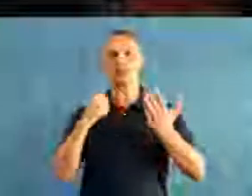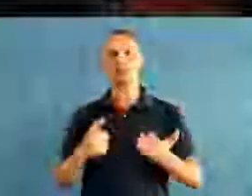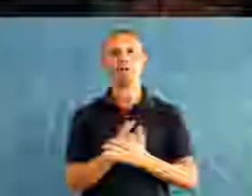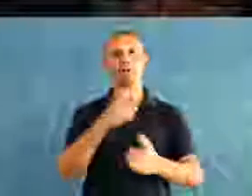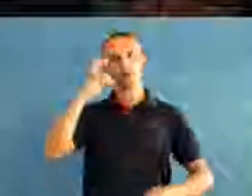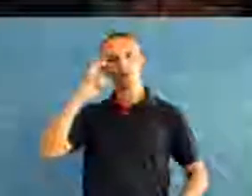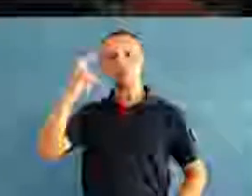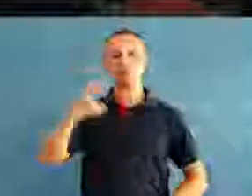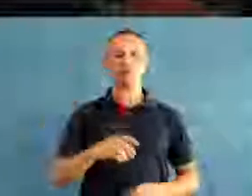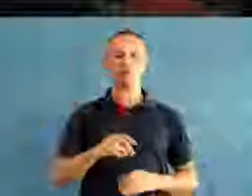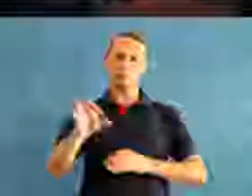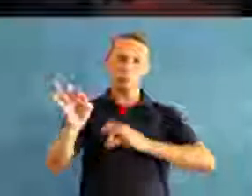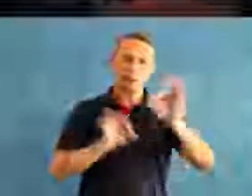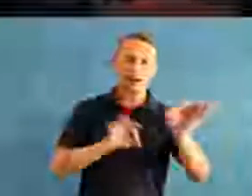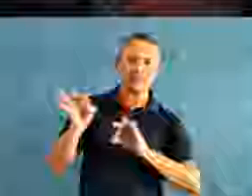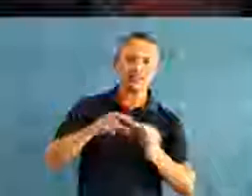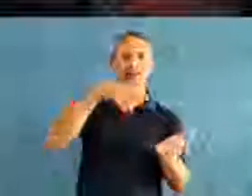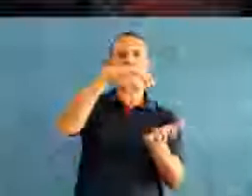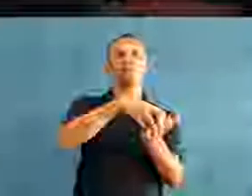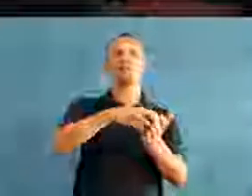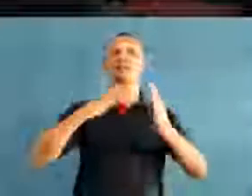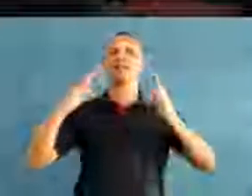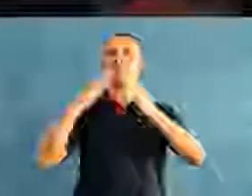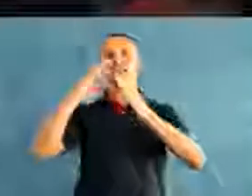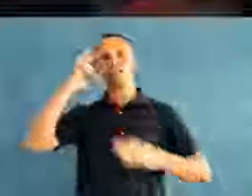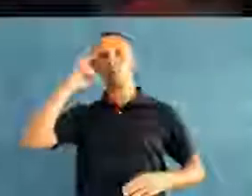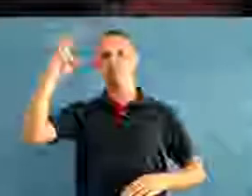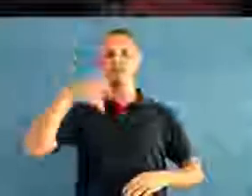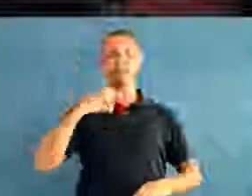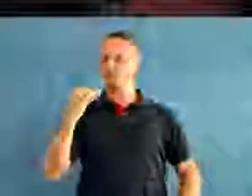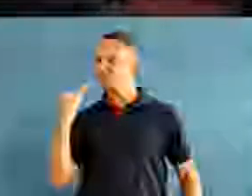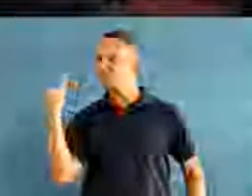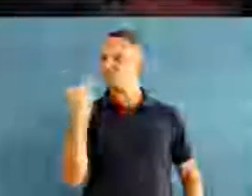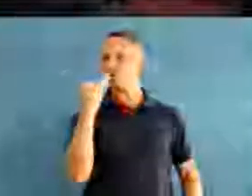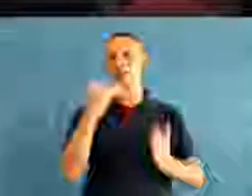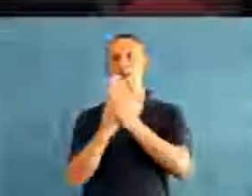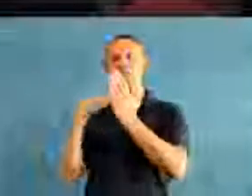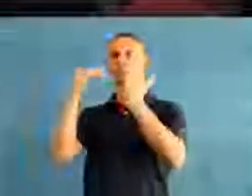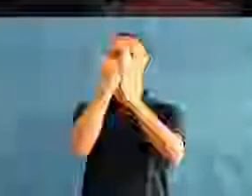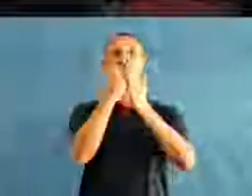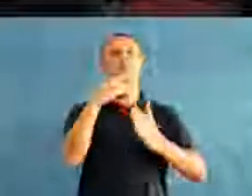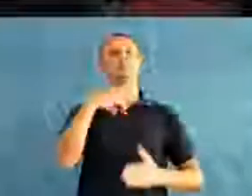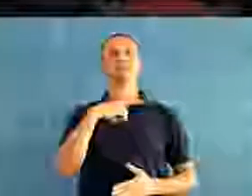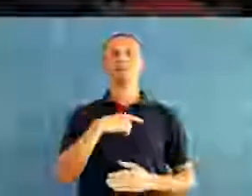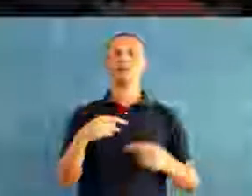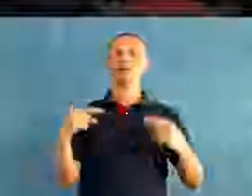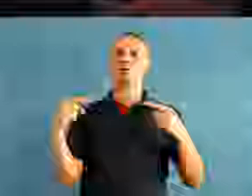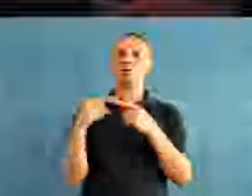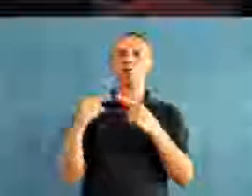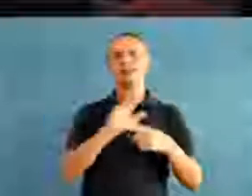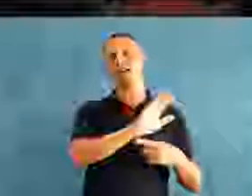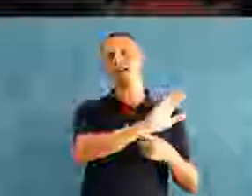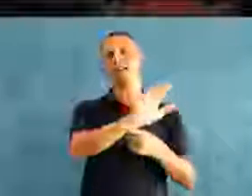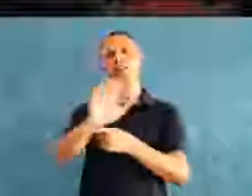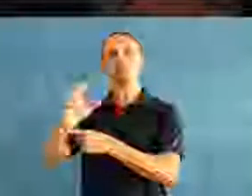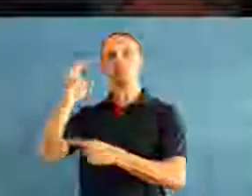centro cultural como ela mantém, a ideia Casa de Cultura, é algo importantíssimo. Né? É um gesto em favor da cultura, em favor